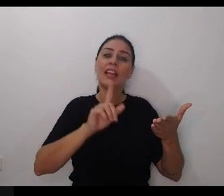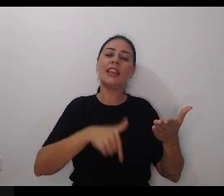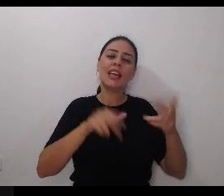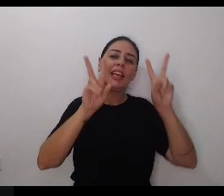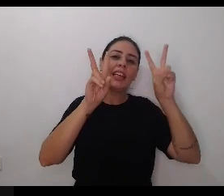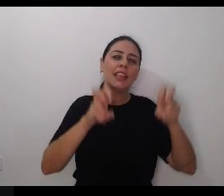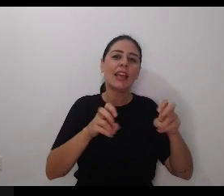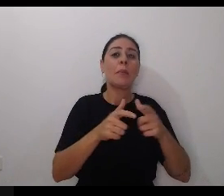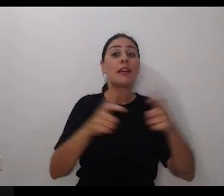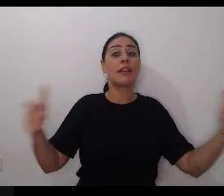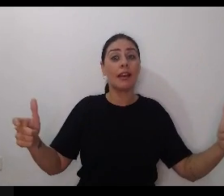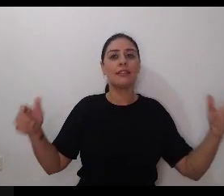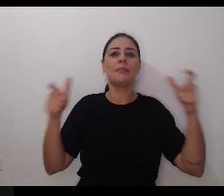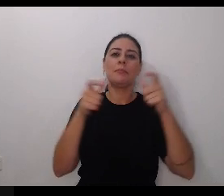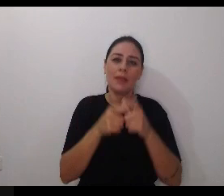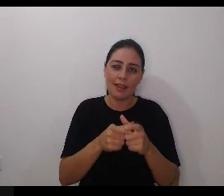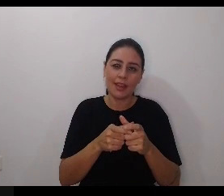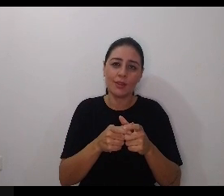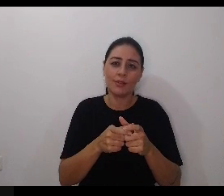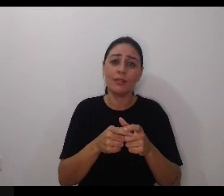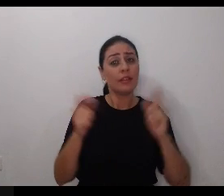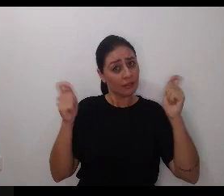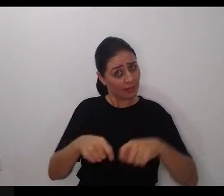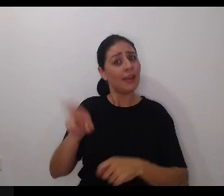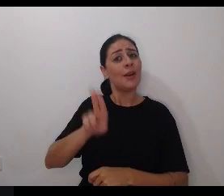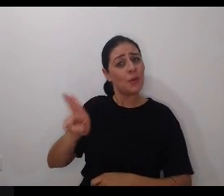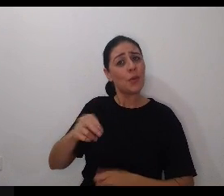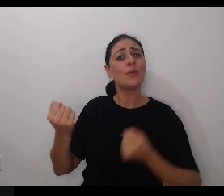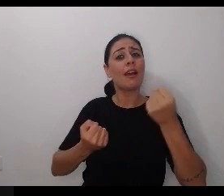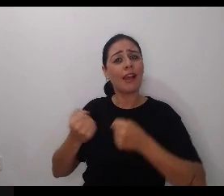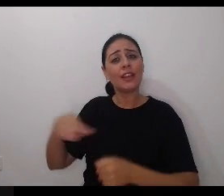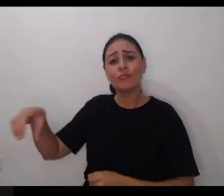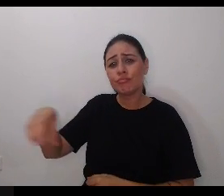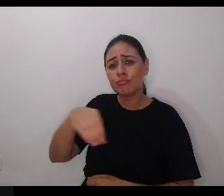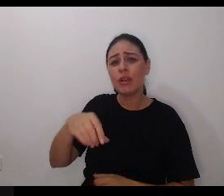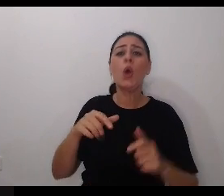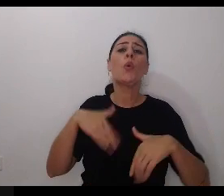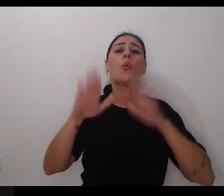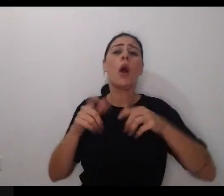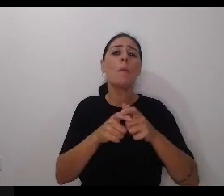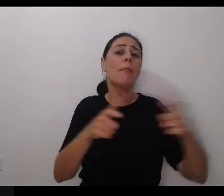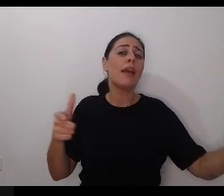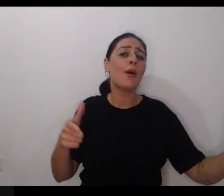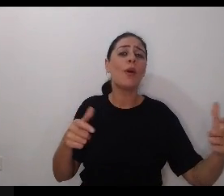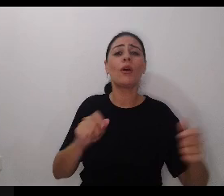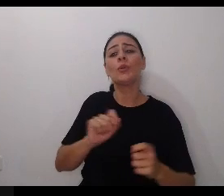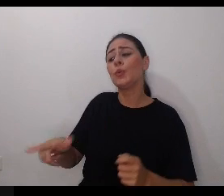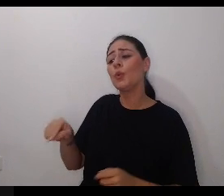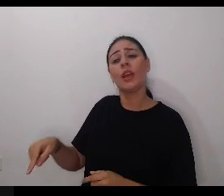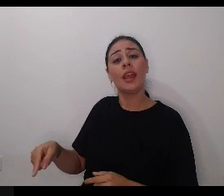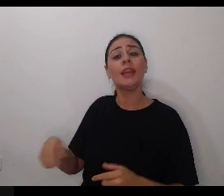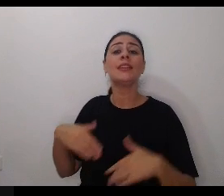por exemplo, e você está fazendo lá uma atividade com ela que trabalha a questão de grande e pequeno, por que não usar